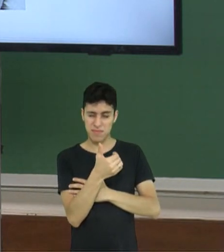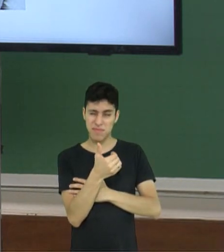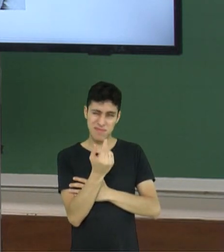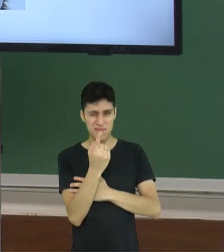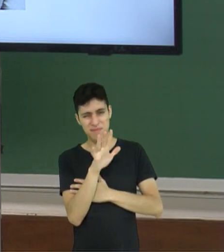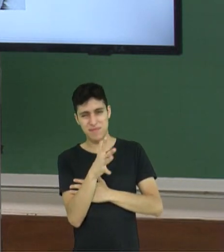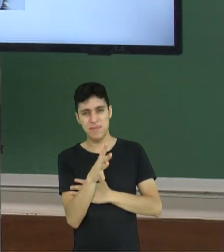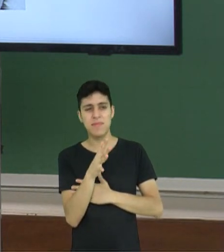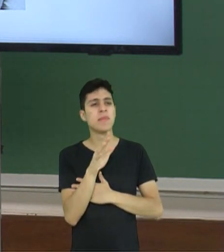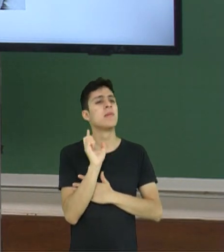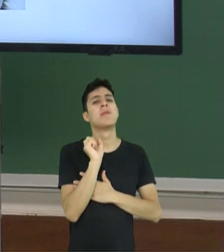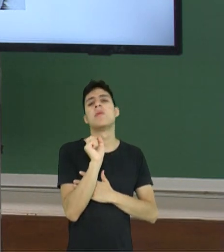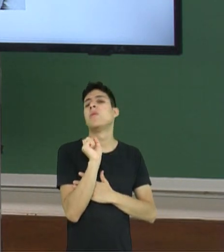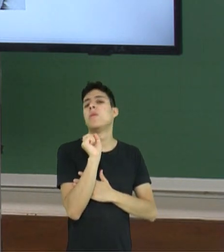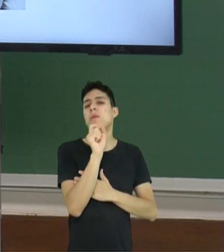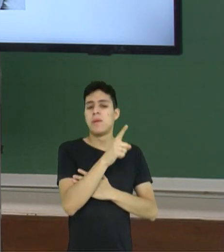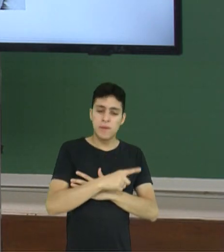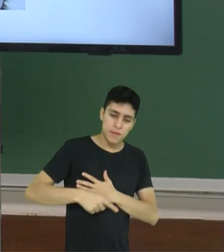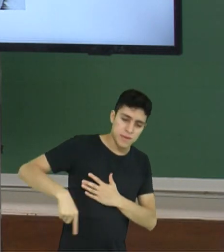1961 aproximadamente, quando foi